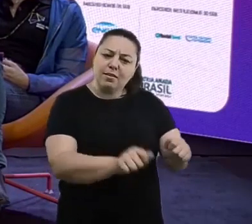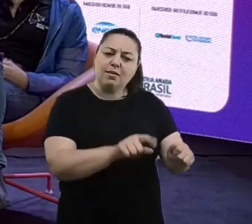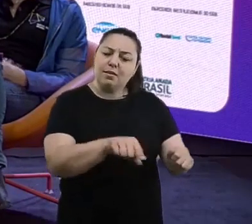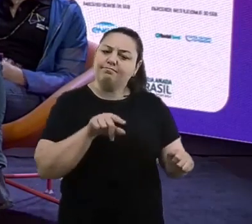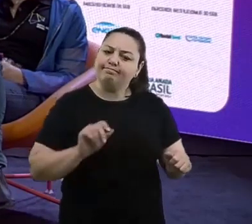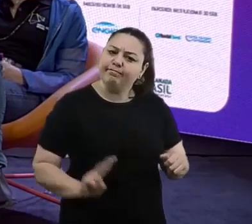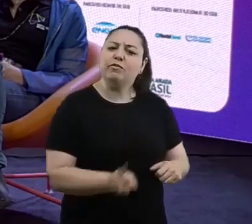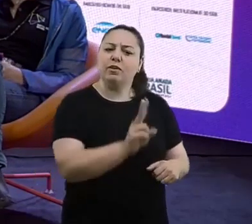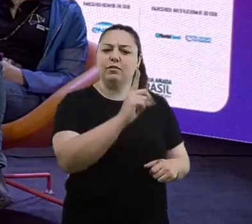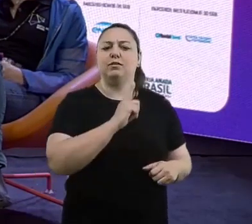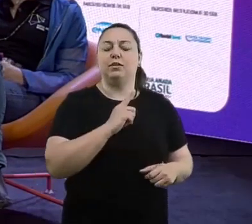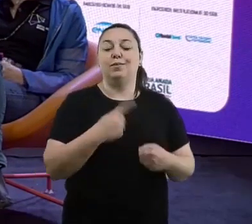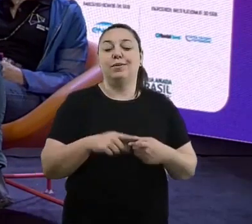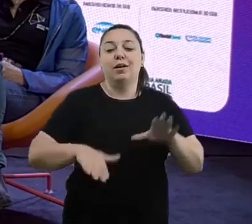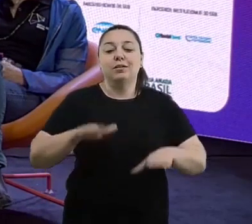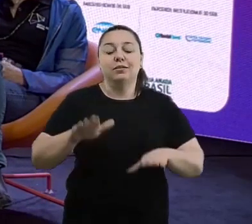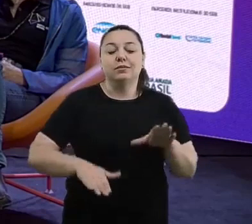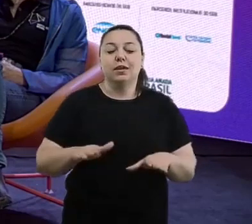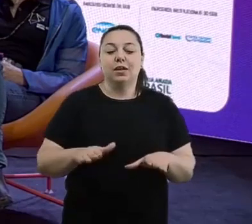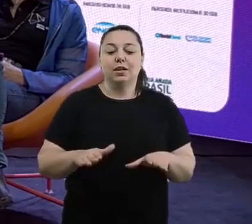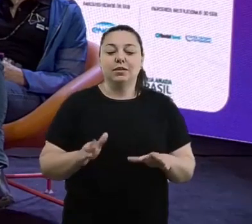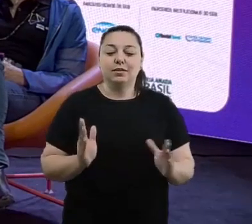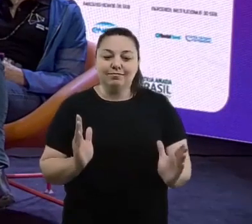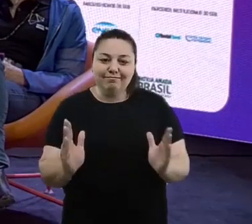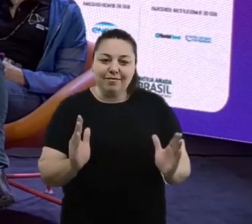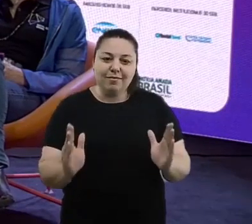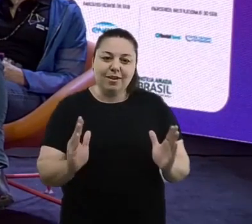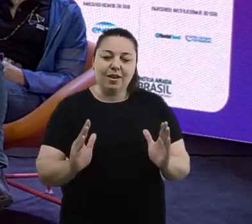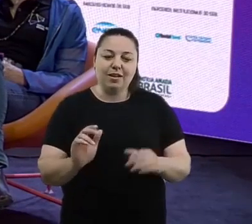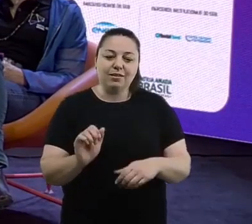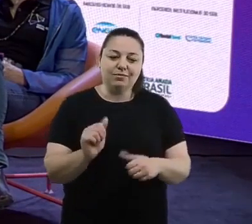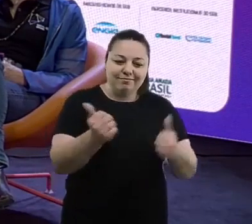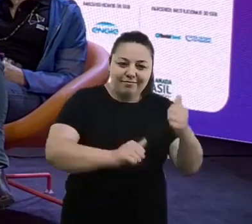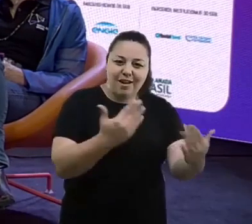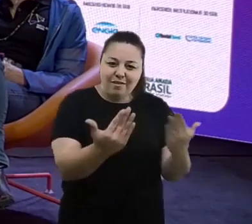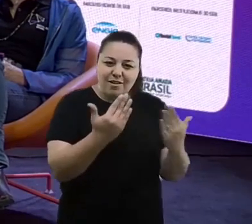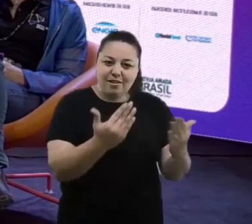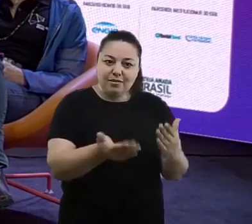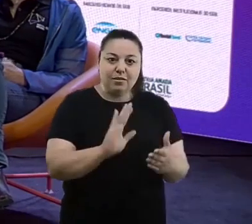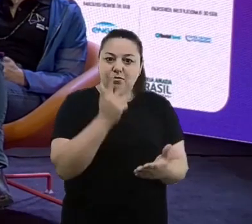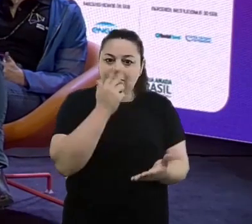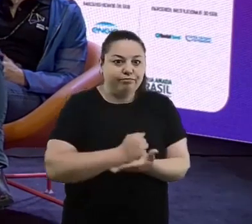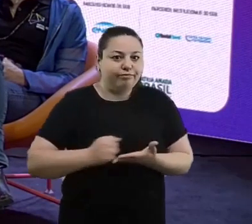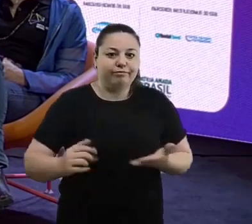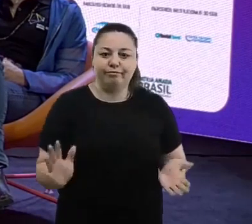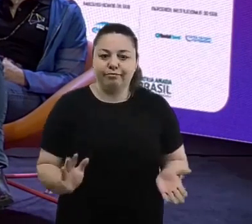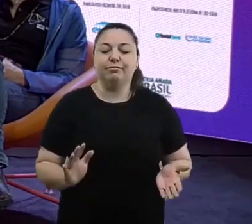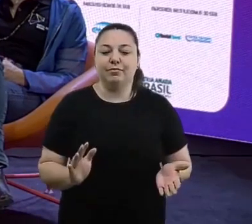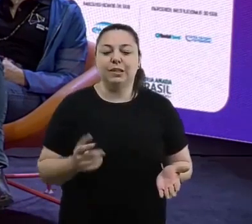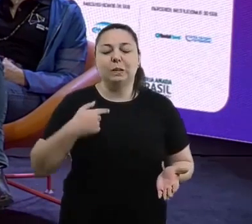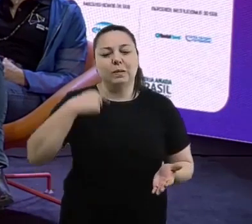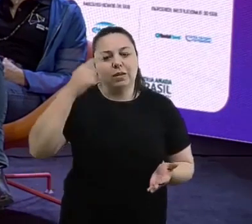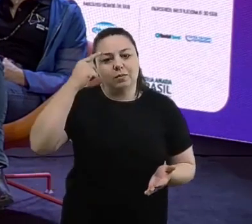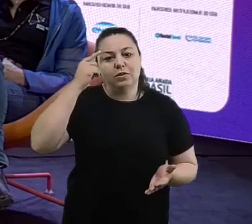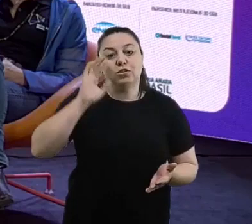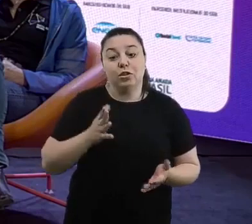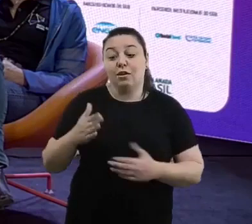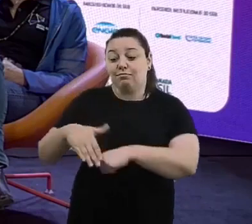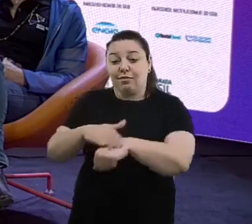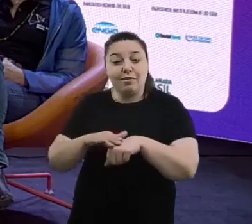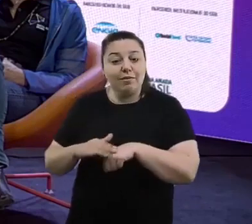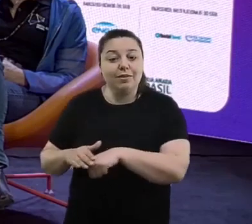timing da avaliação já foi. Então, eu acho que tem um conceito que eu andei conversando bastante com uma galera, que é assim, essa coisa do monitoramento